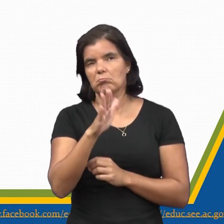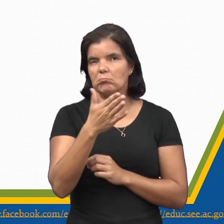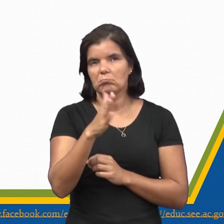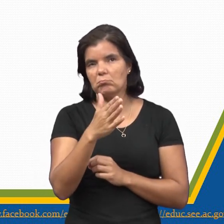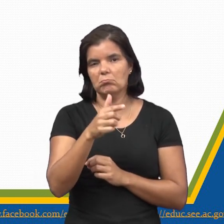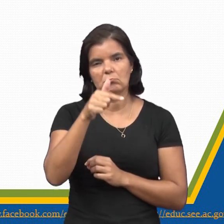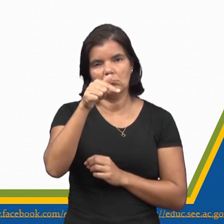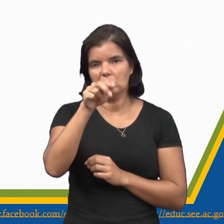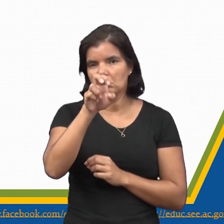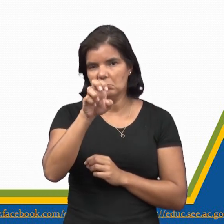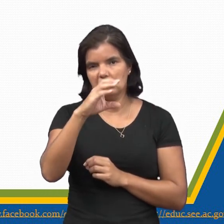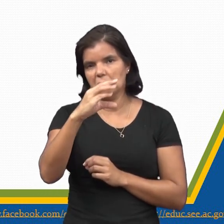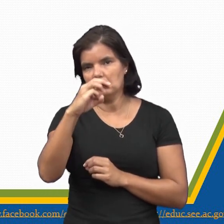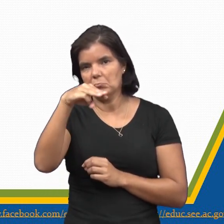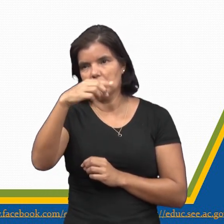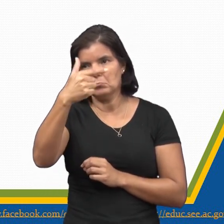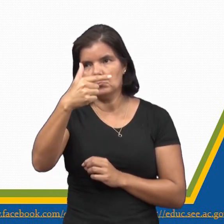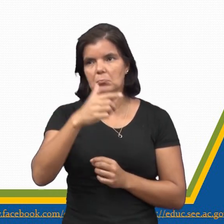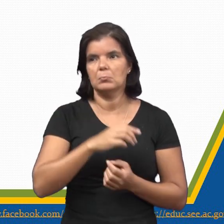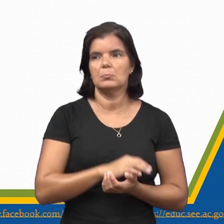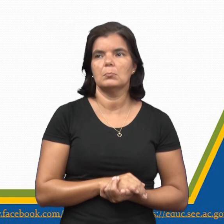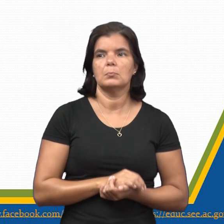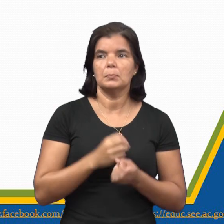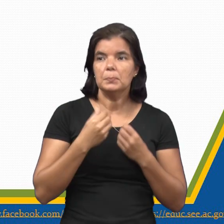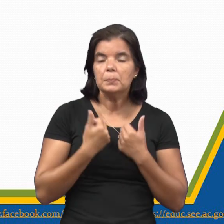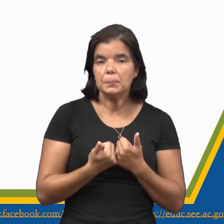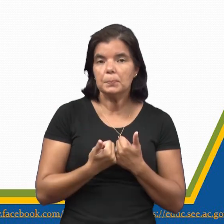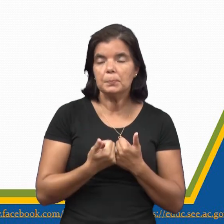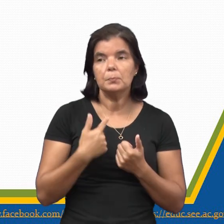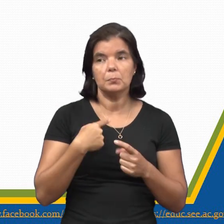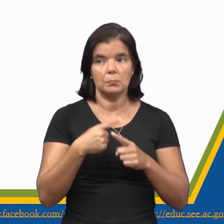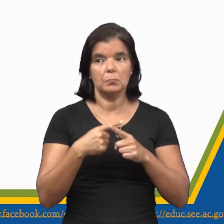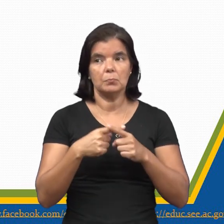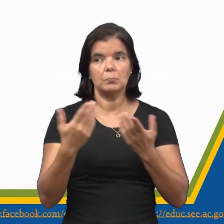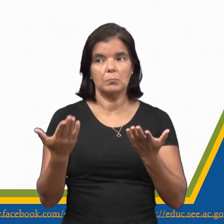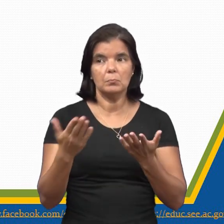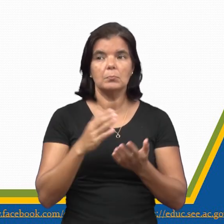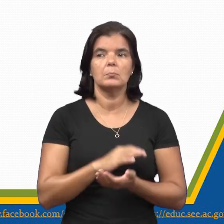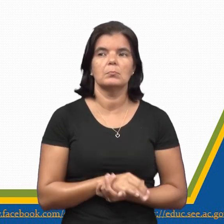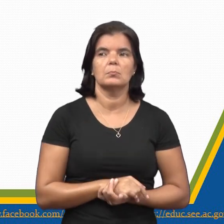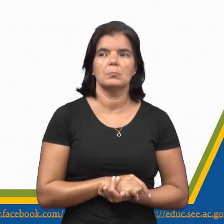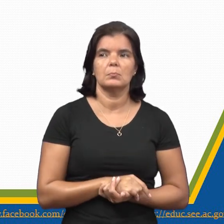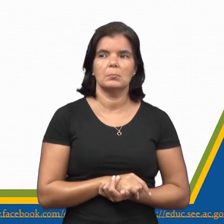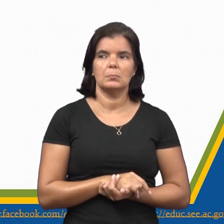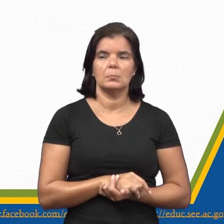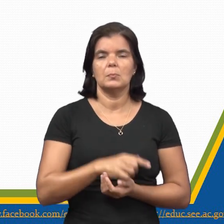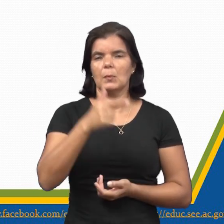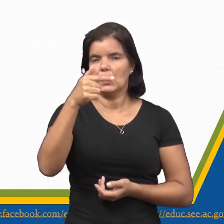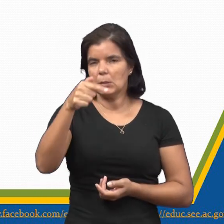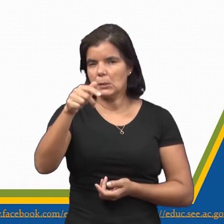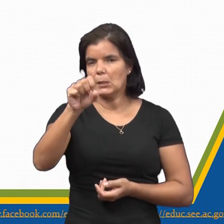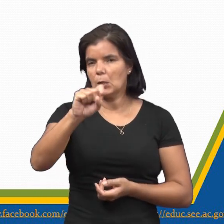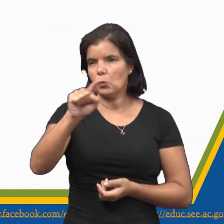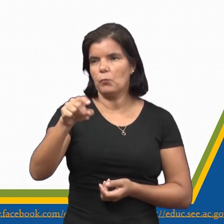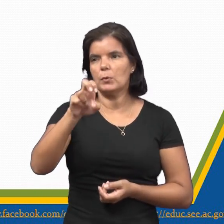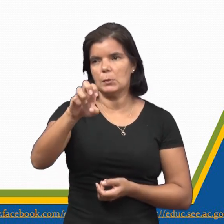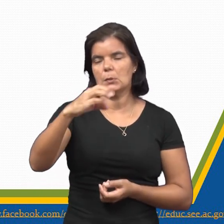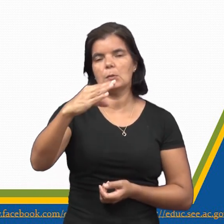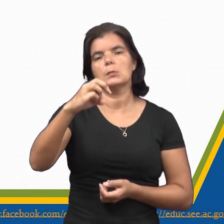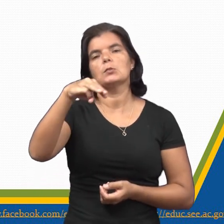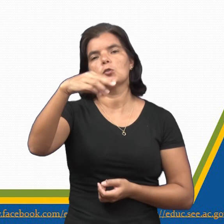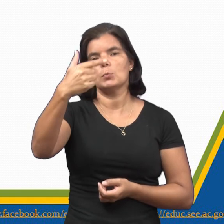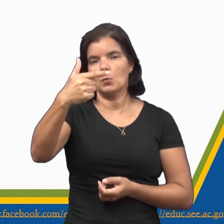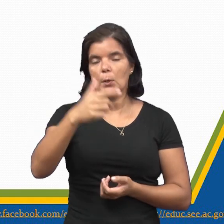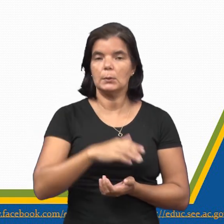aproximadamente 75 centímetros quadrados. Tá? Que é o que eu fiz aqui. No caso deu 78,5 centímetros quadrados.